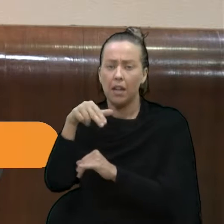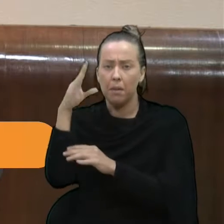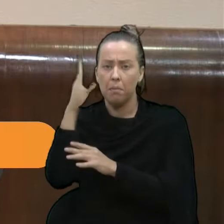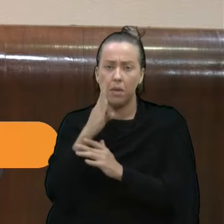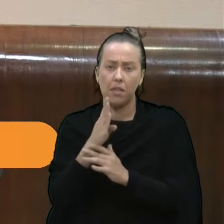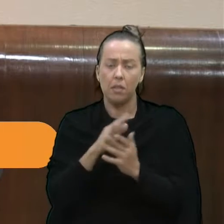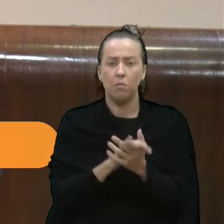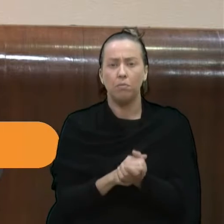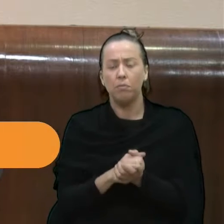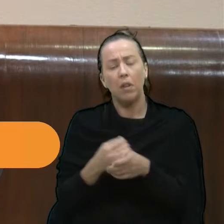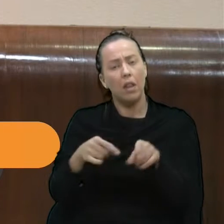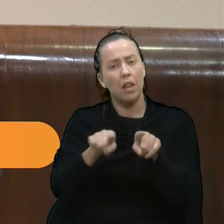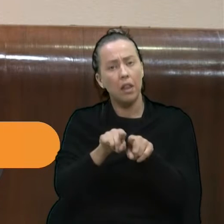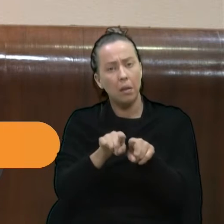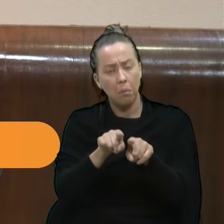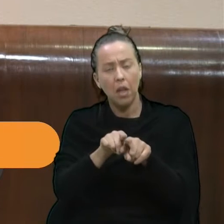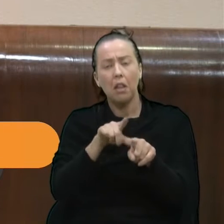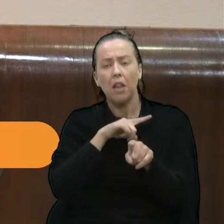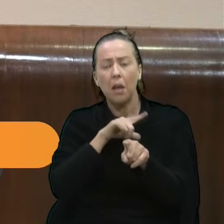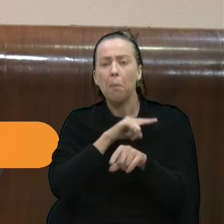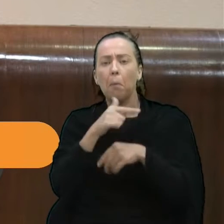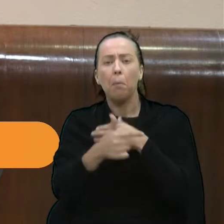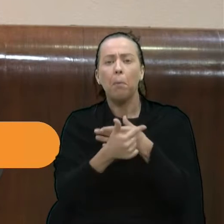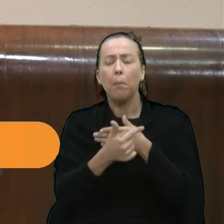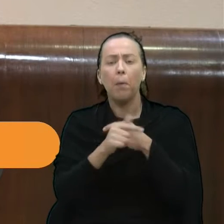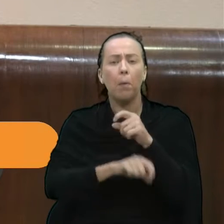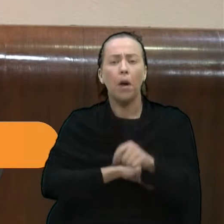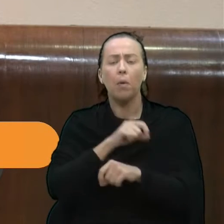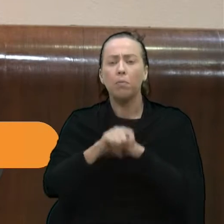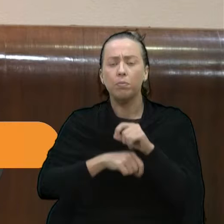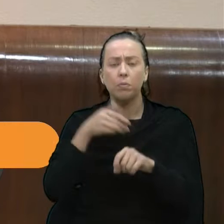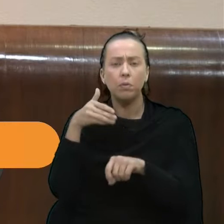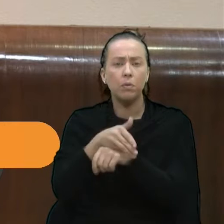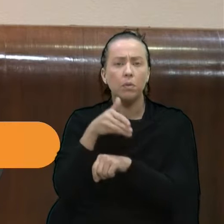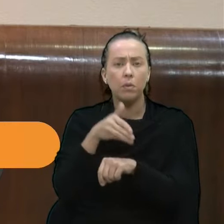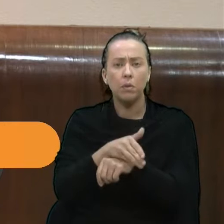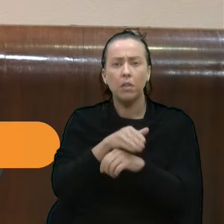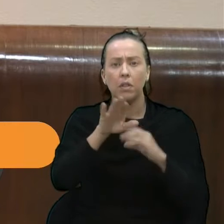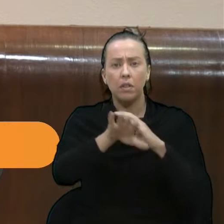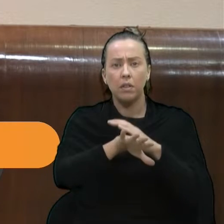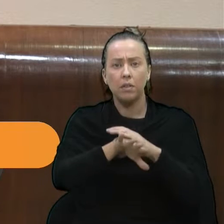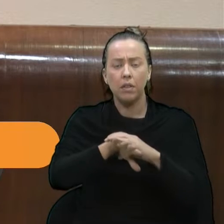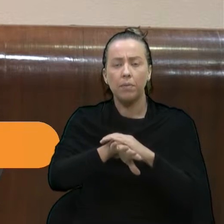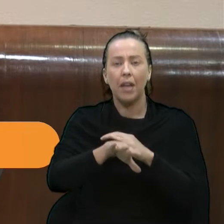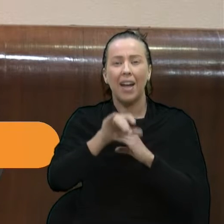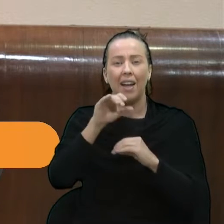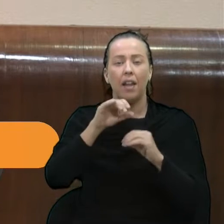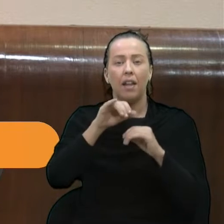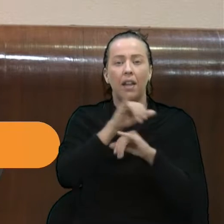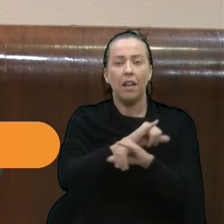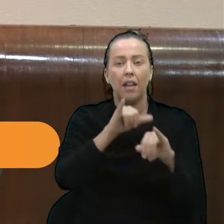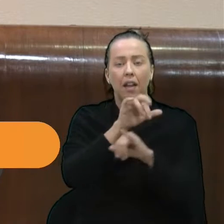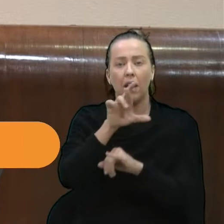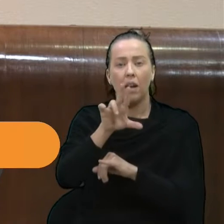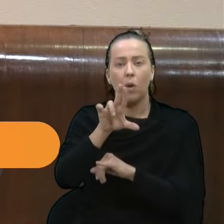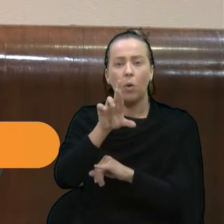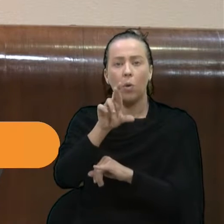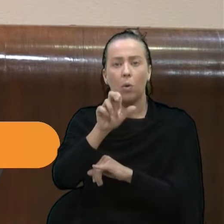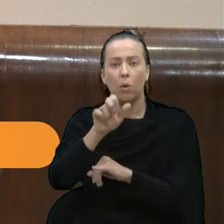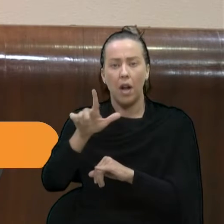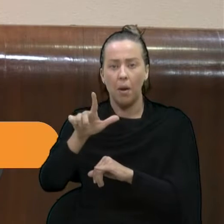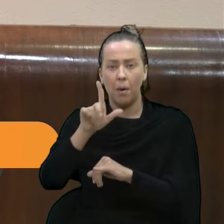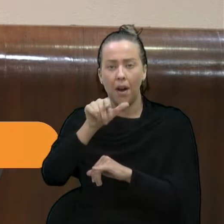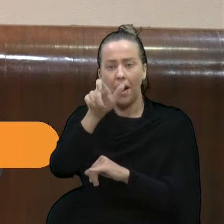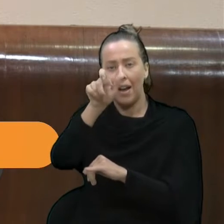Brasil. E também acumula a função com sua participação no canal Rural. Alexandre Garcia é o